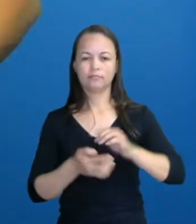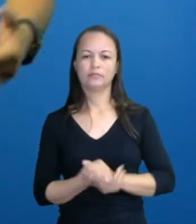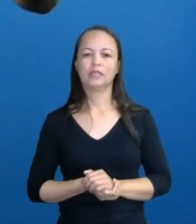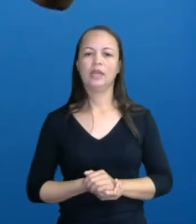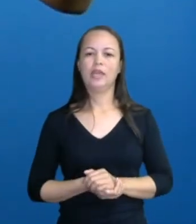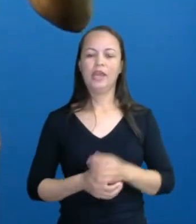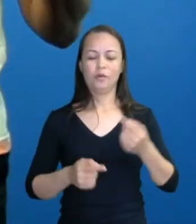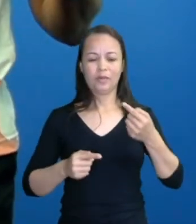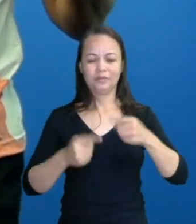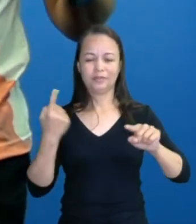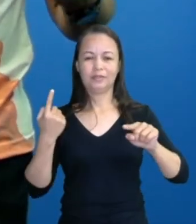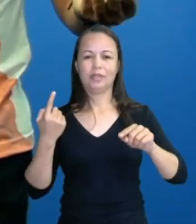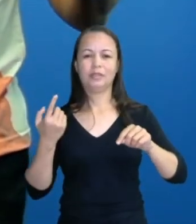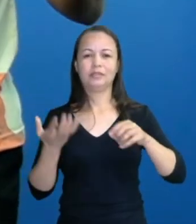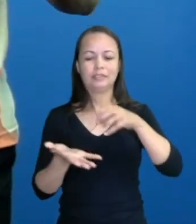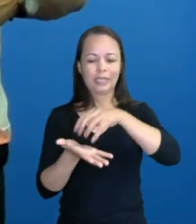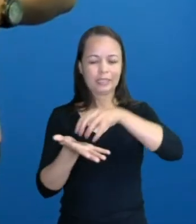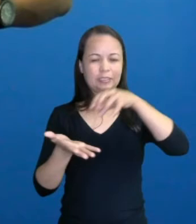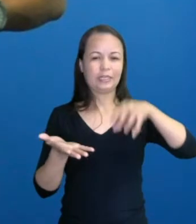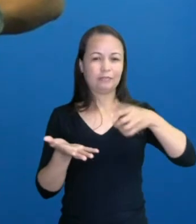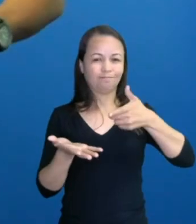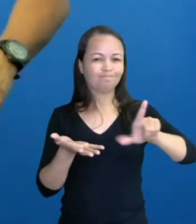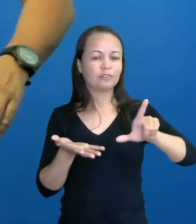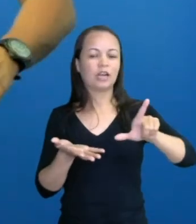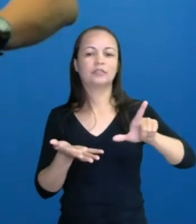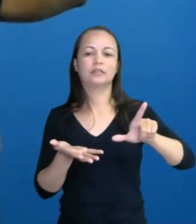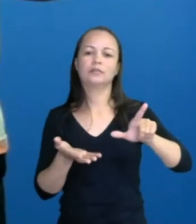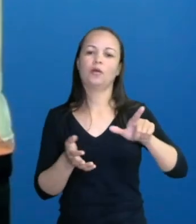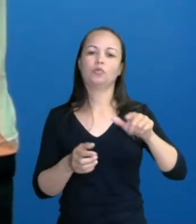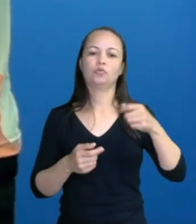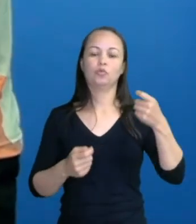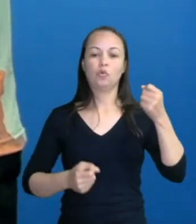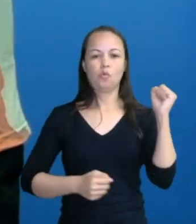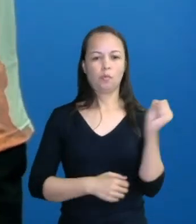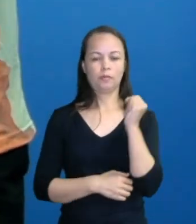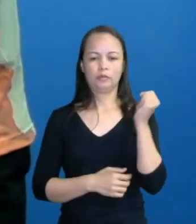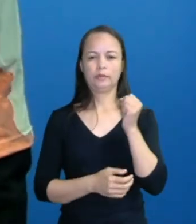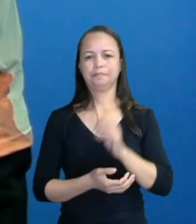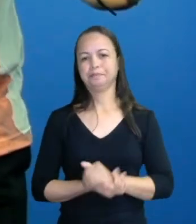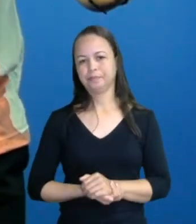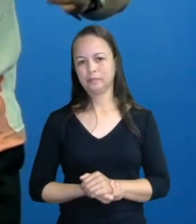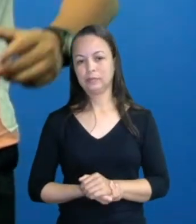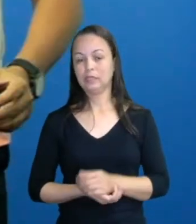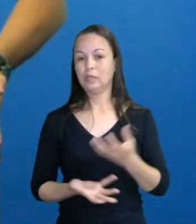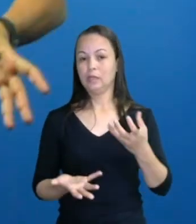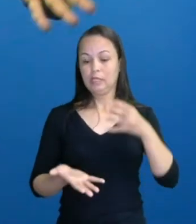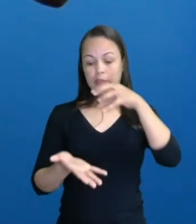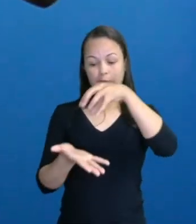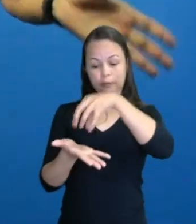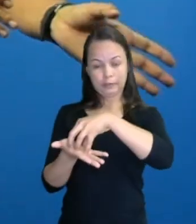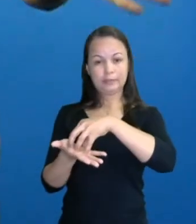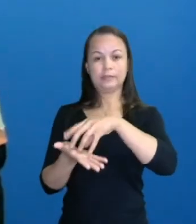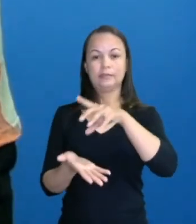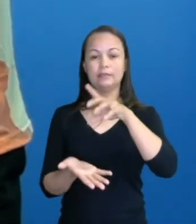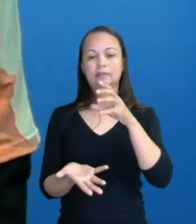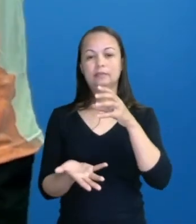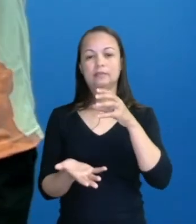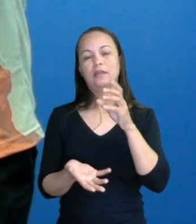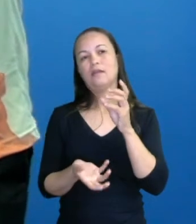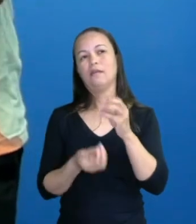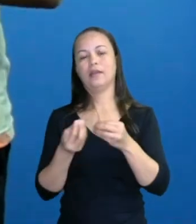descentralização do poder. Já expliquei lá no comecinho, descentralização é justamente quando não existe um poder central, mas